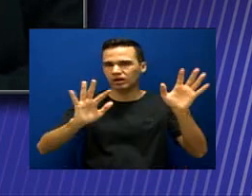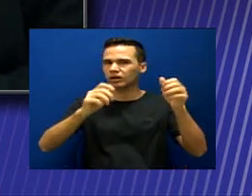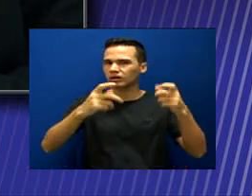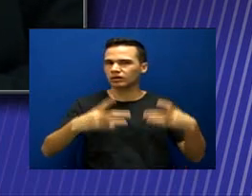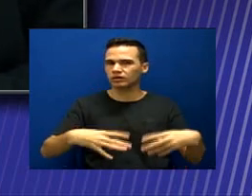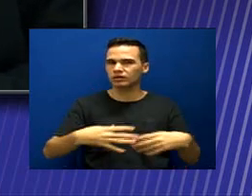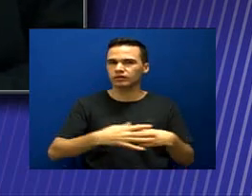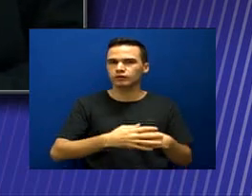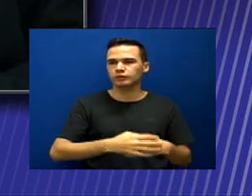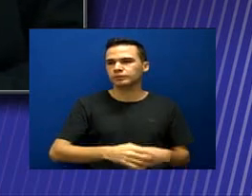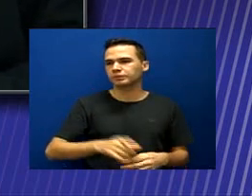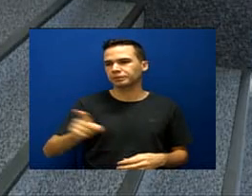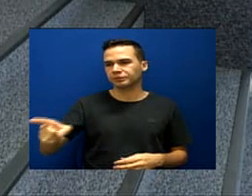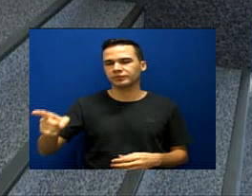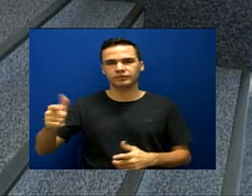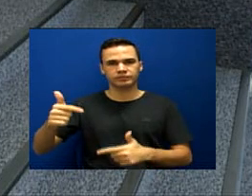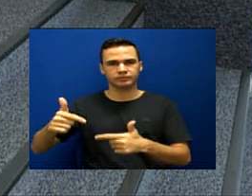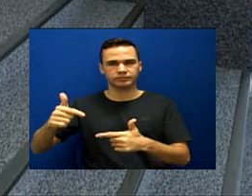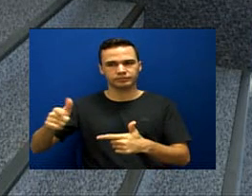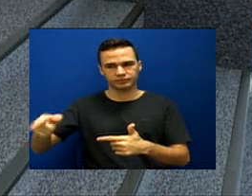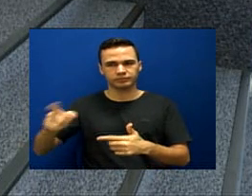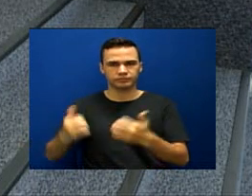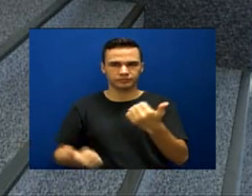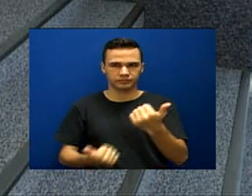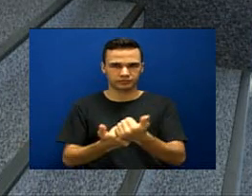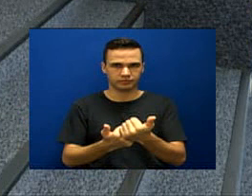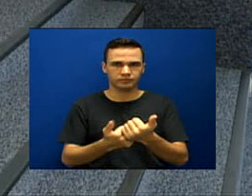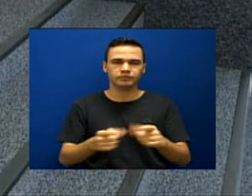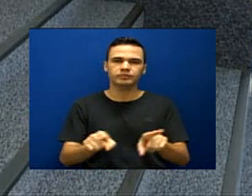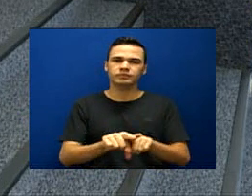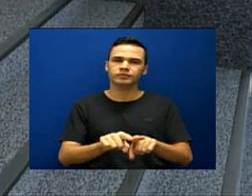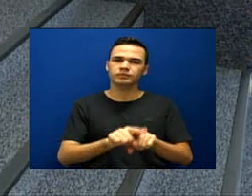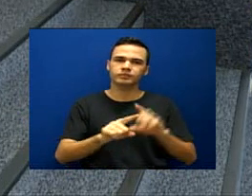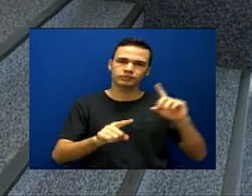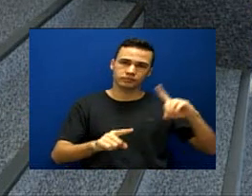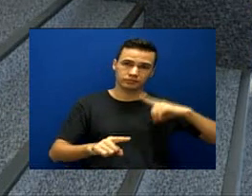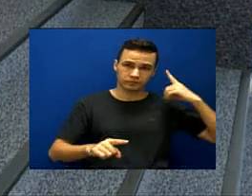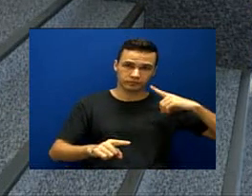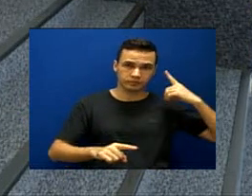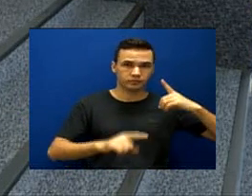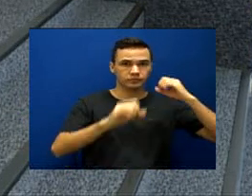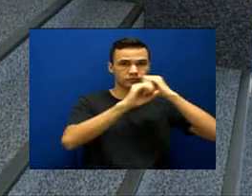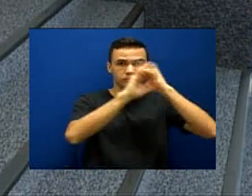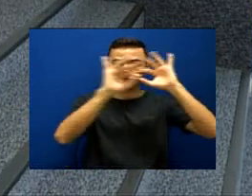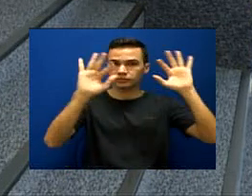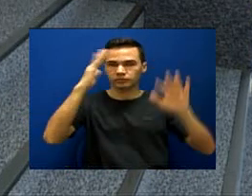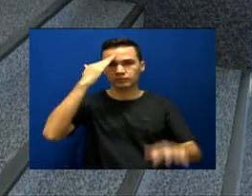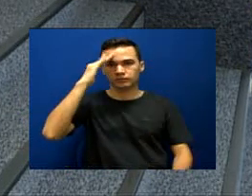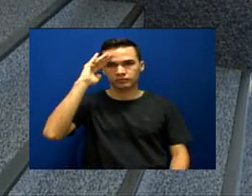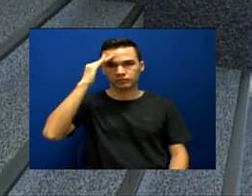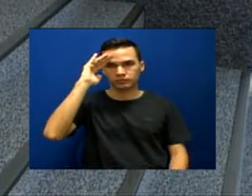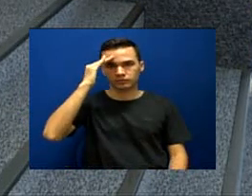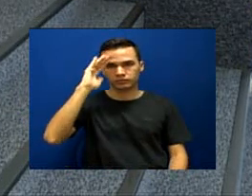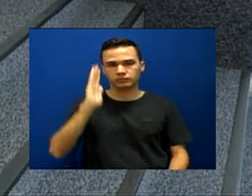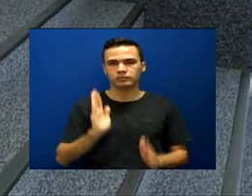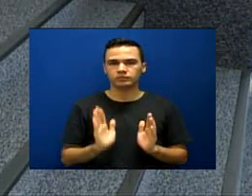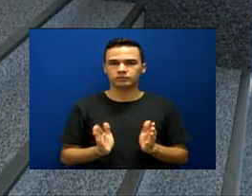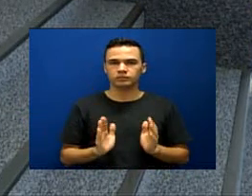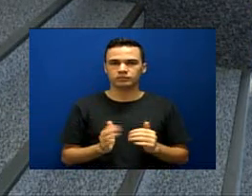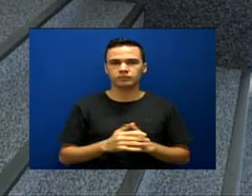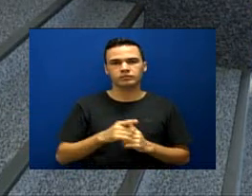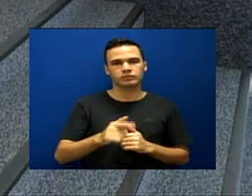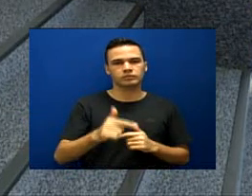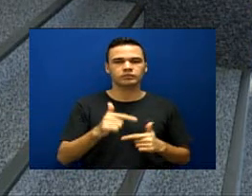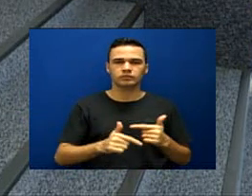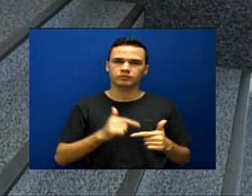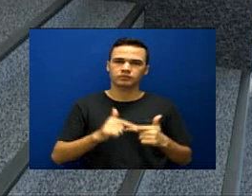diferença entre o papel desse assessor e dos deputados. E dos deputados. Né? Então ficou bem claro. Então, eu fico bem. Que trabalhou